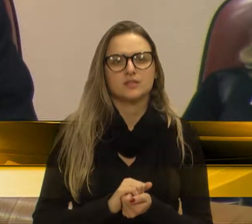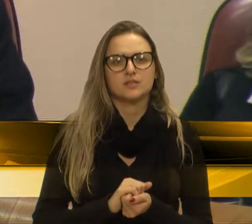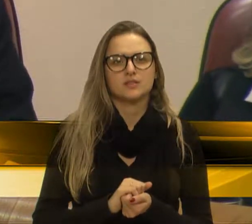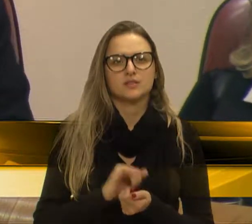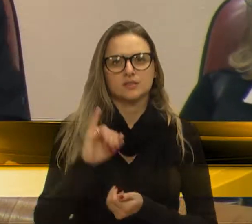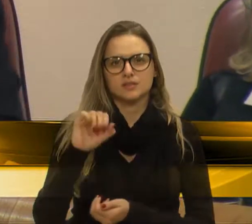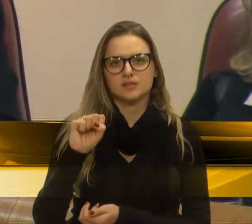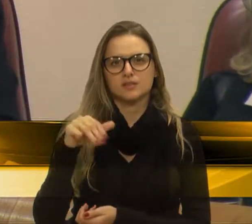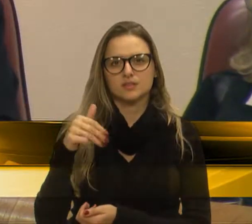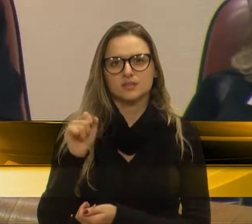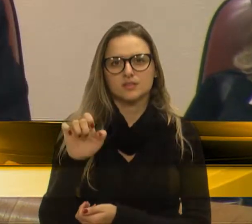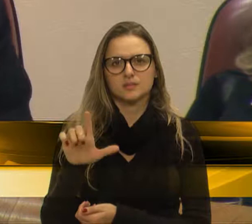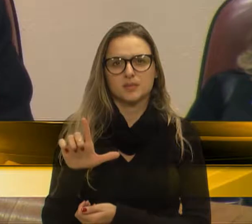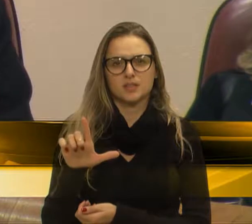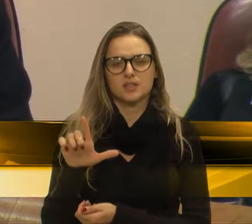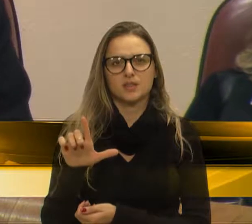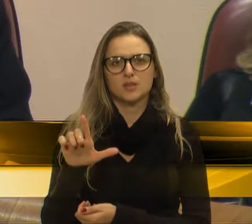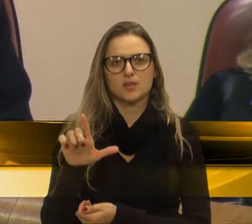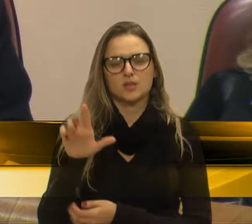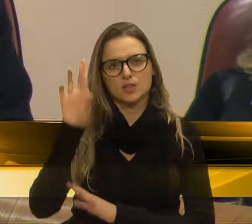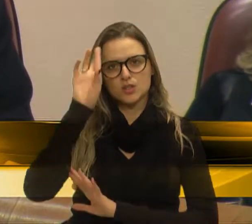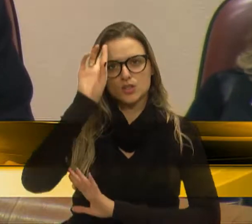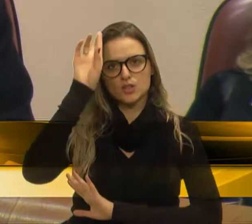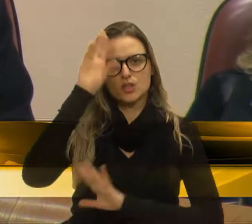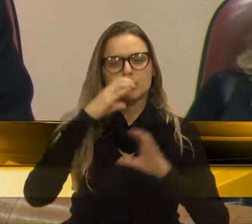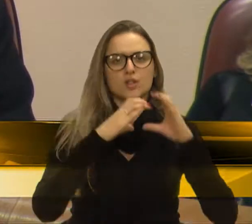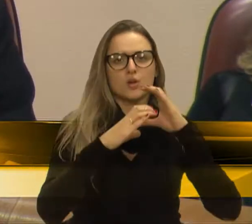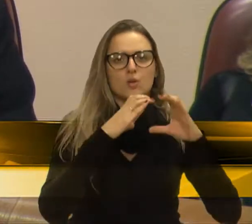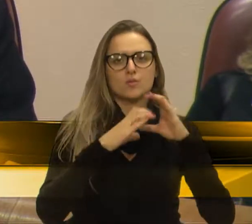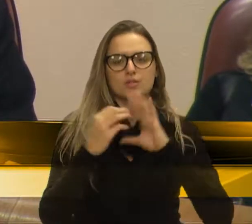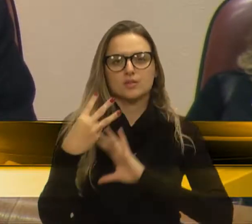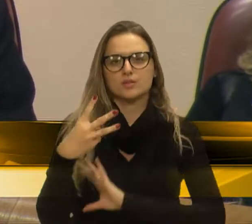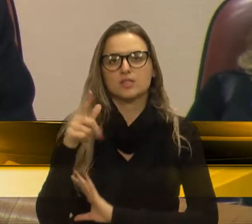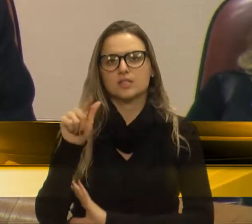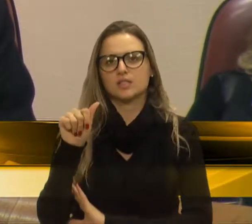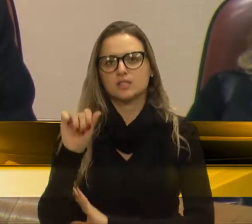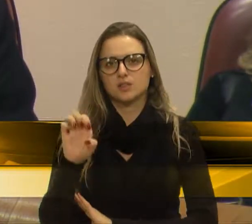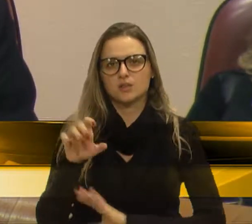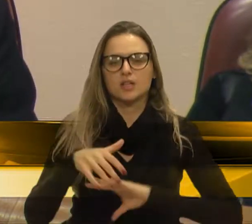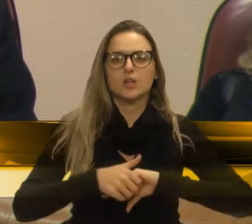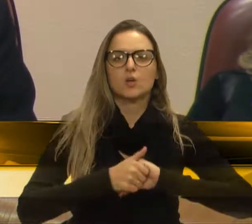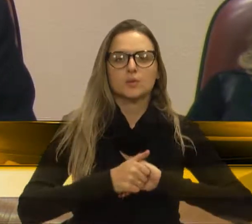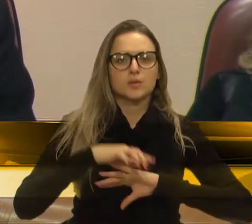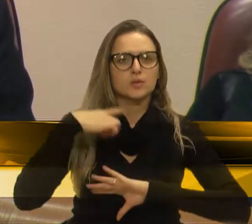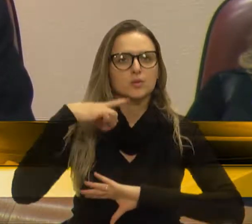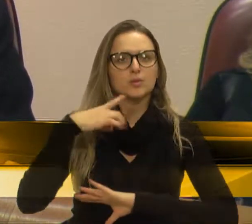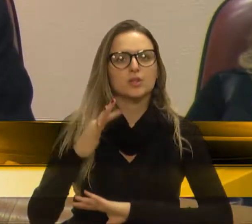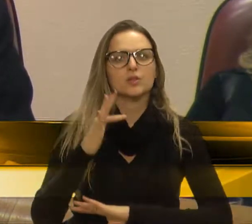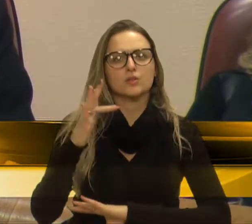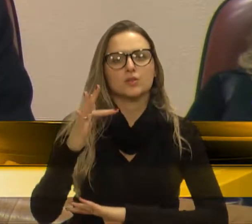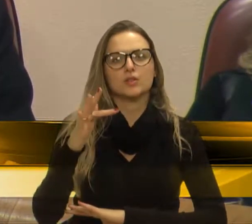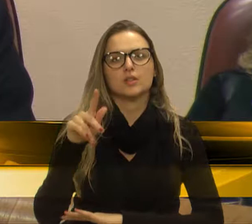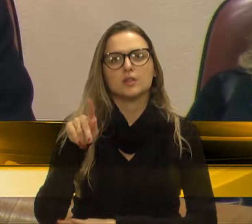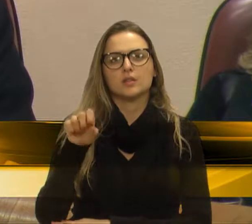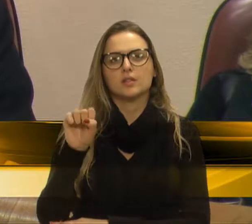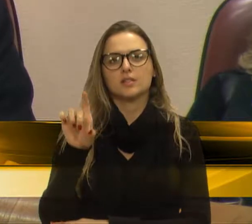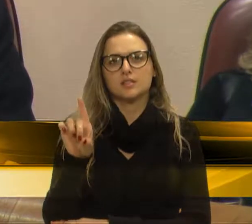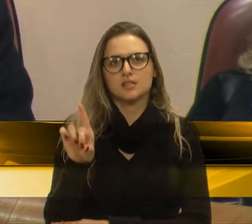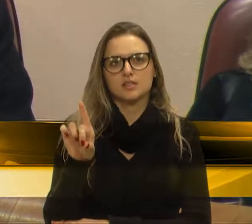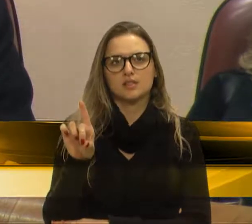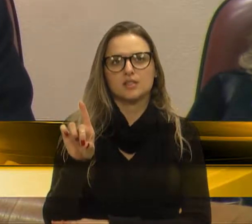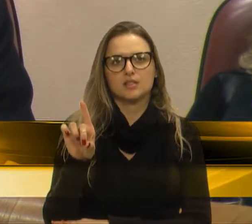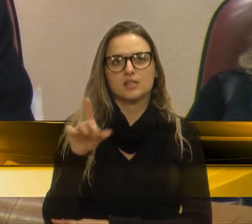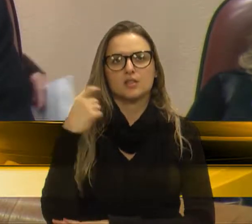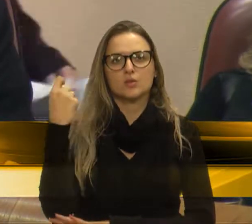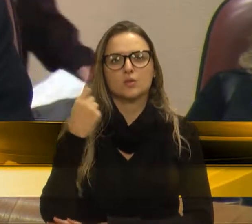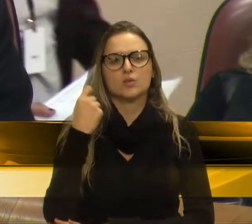Ismael dos Reis Pires, capitão, gestor de comunicação social do 3º GAI. Cumprimentos do deputado federal PSD Rio Grande do